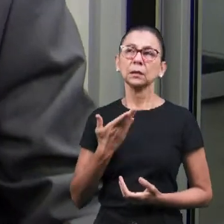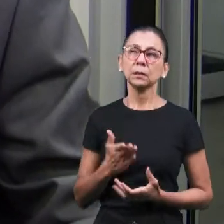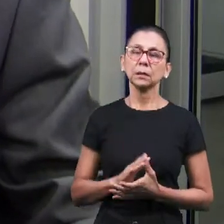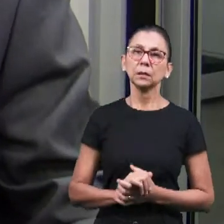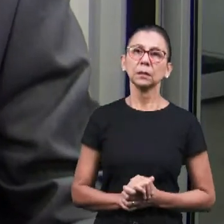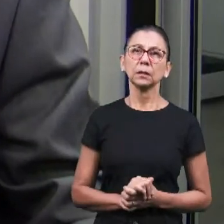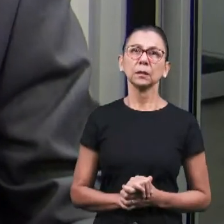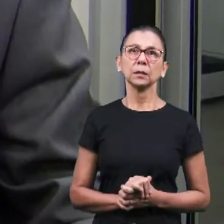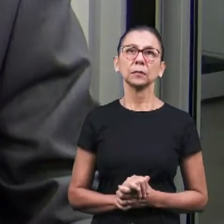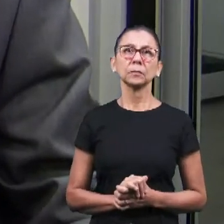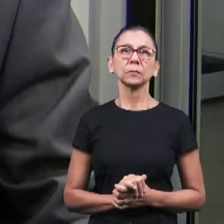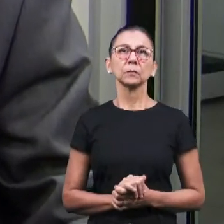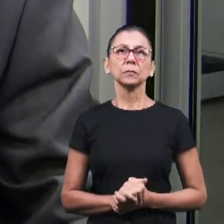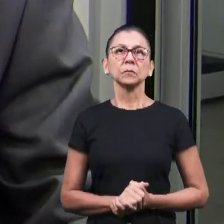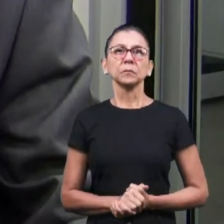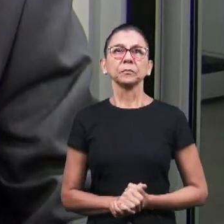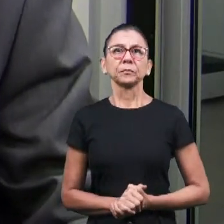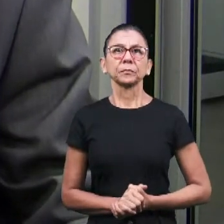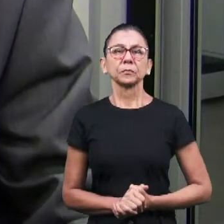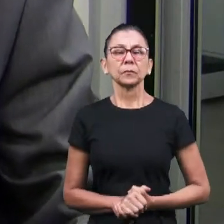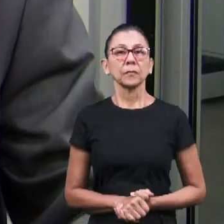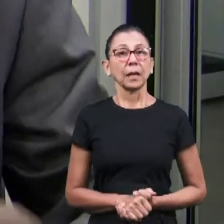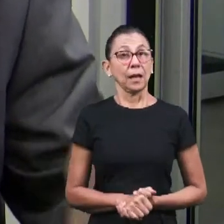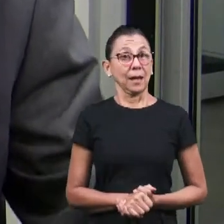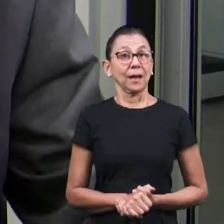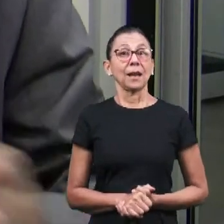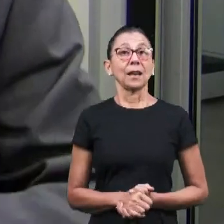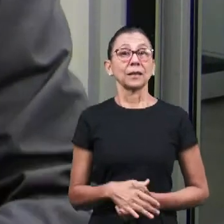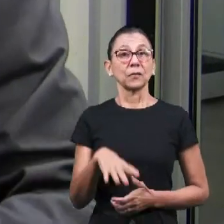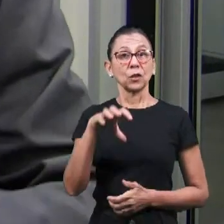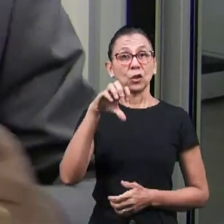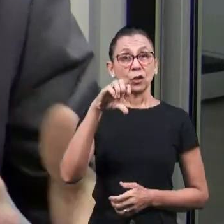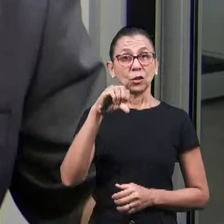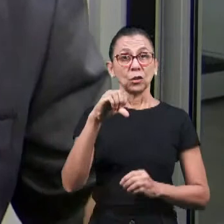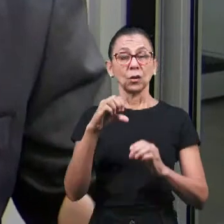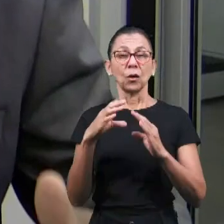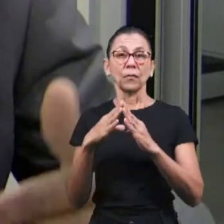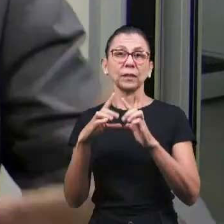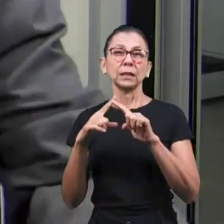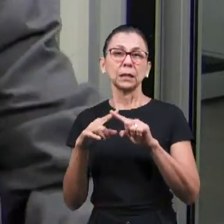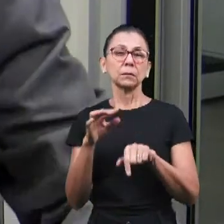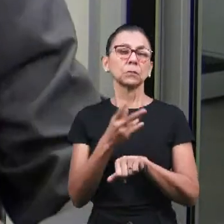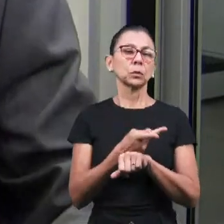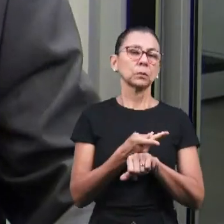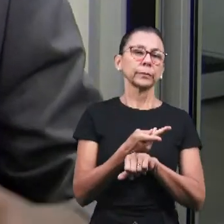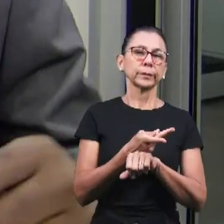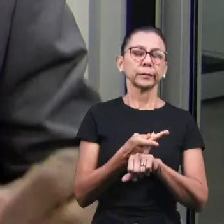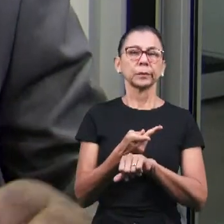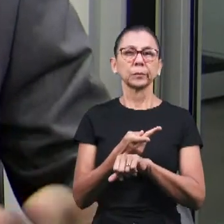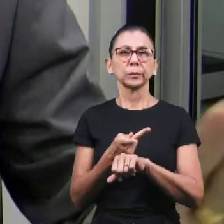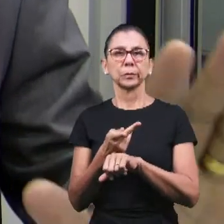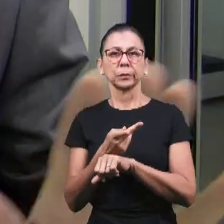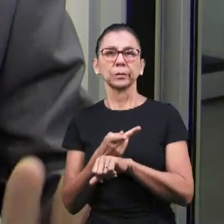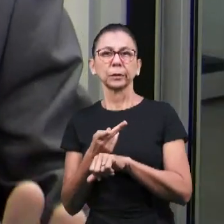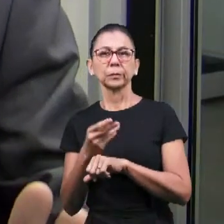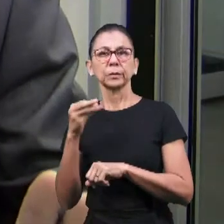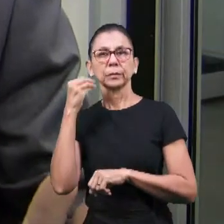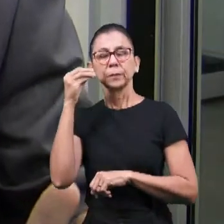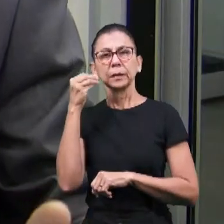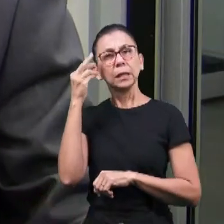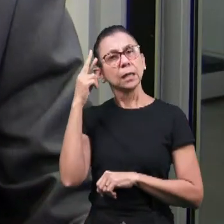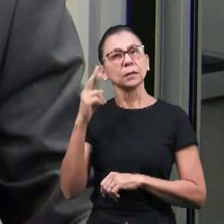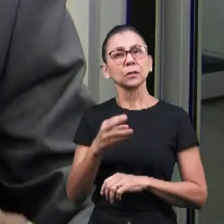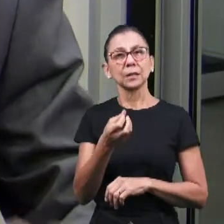passou por uma sequência de 9 igrejas. Ela estava buscando uma experiência, ficava buscando experiência, e para onde ela ia, levava os